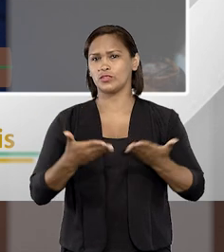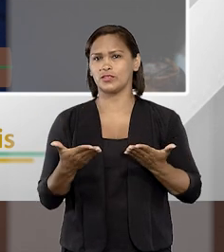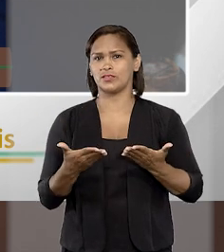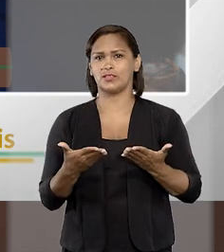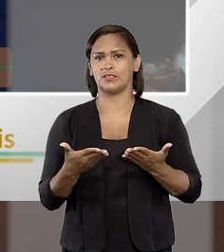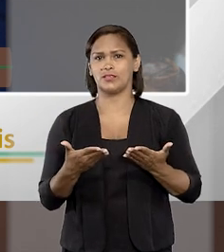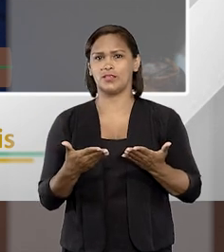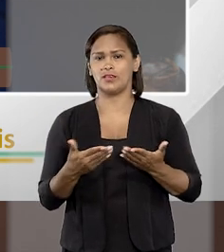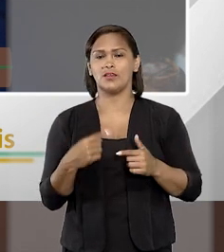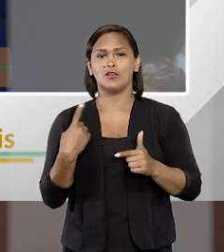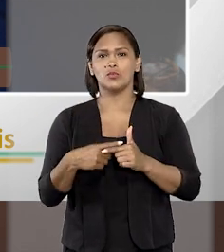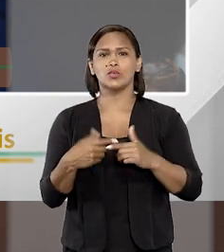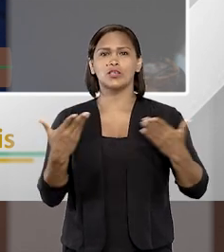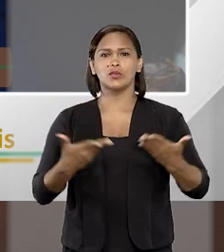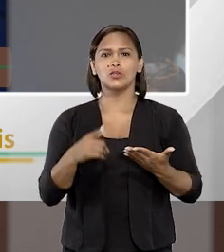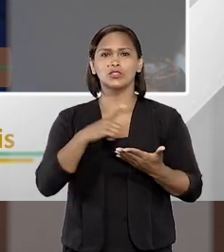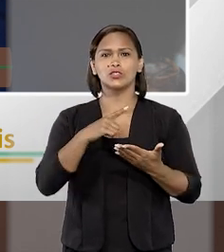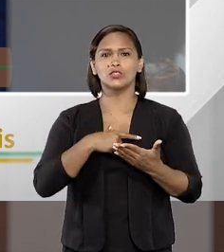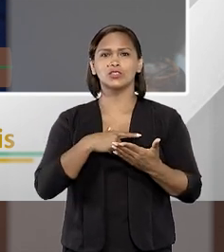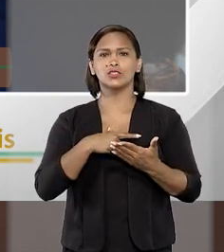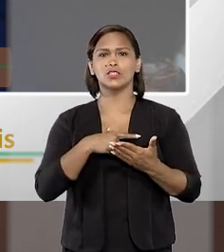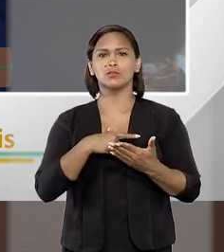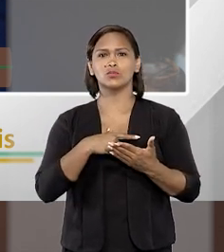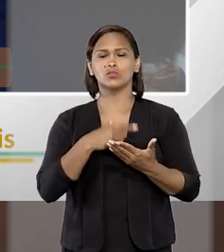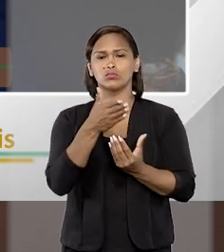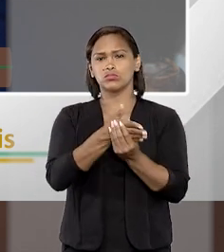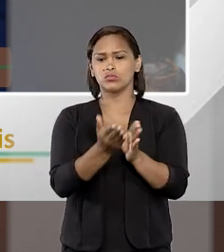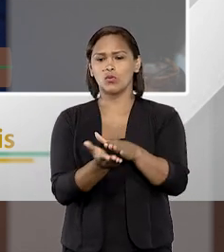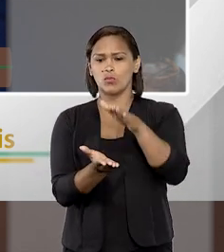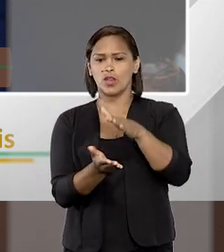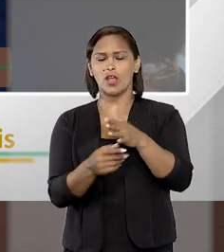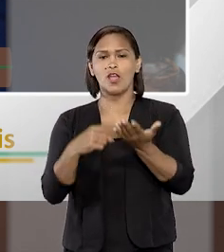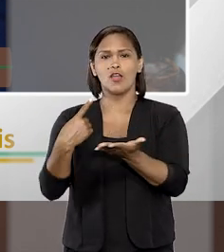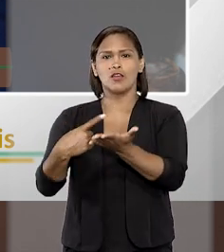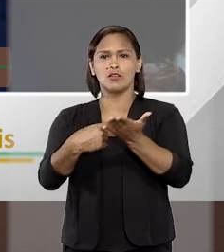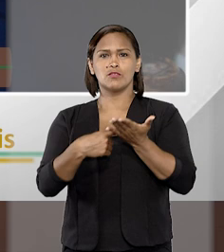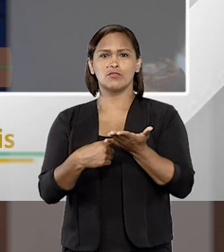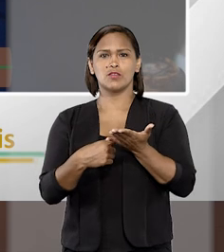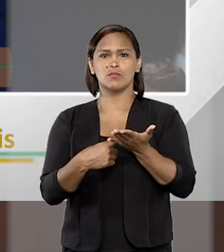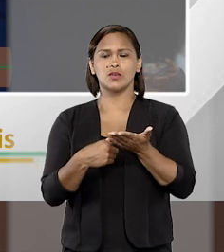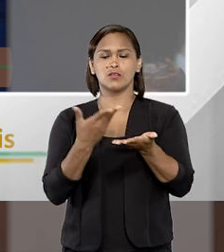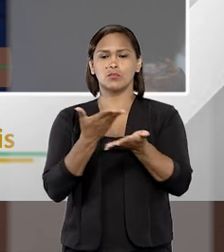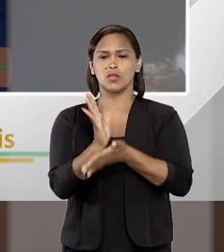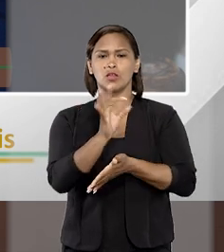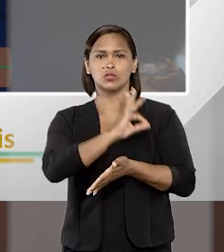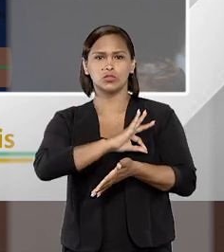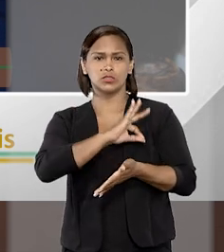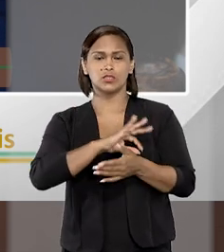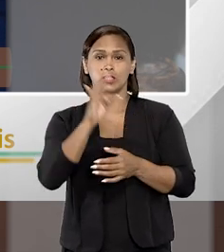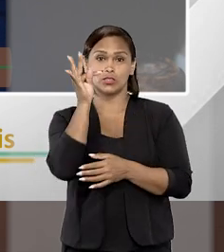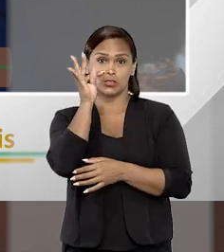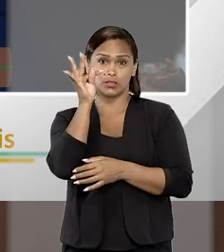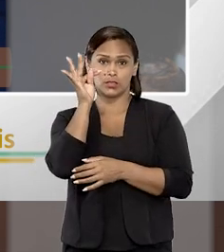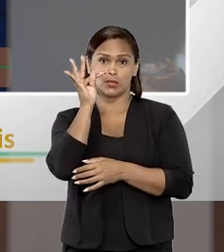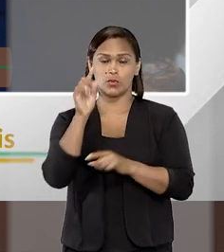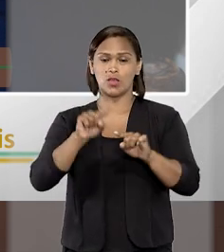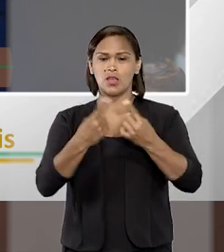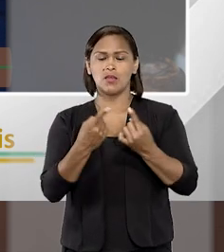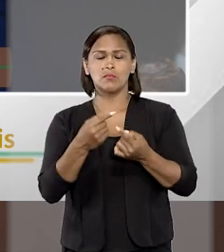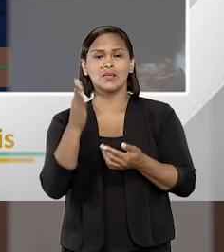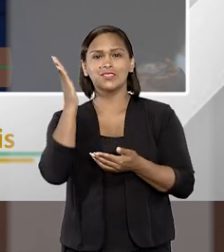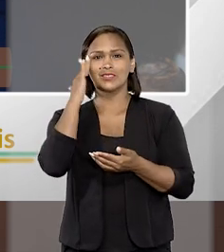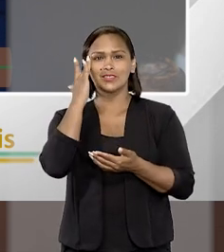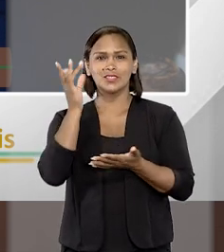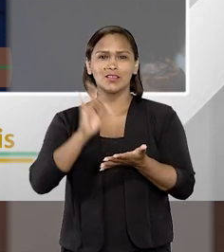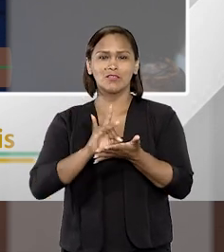hoje porque hoje nós temos um alto é firmado por autoridade por testemunhas mas não